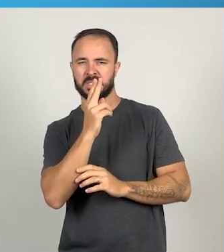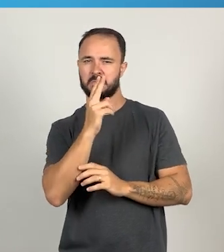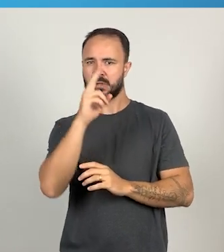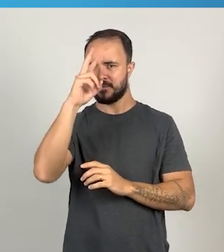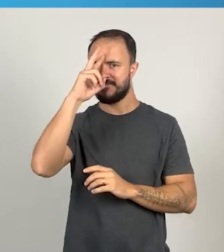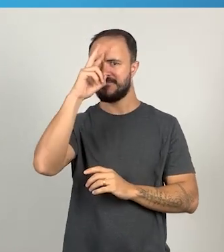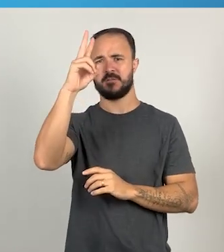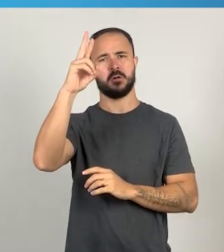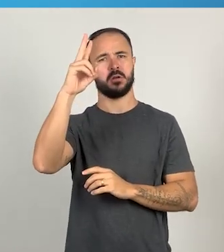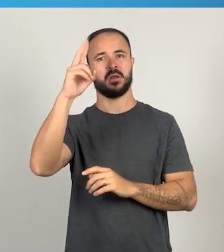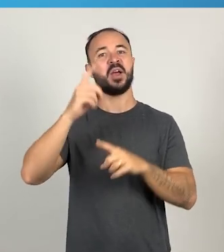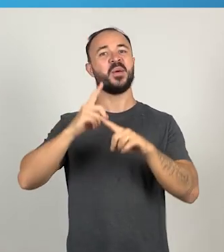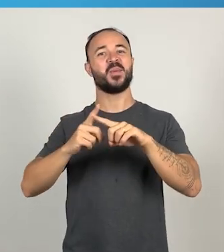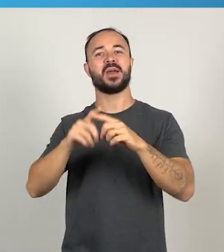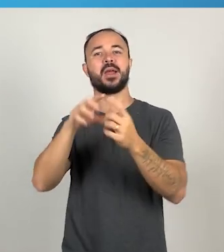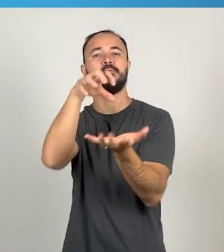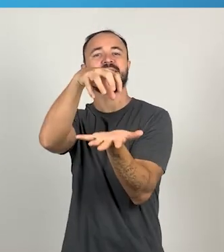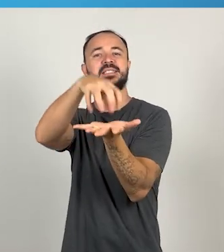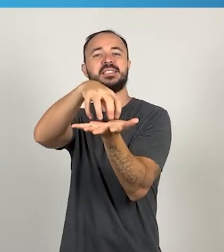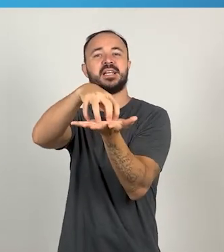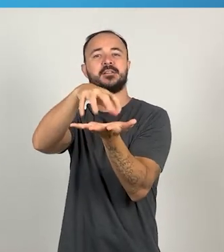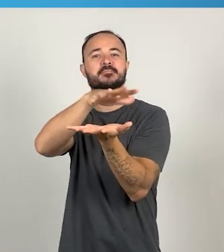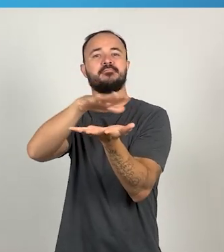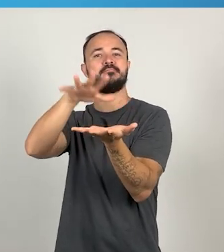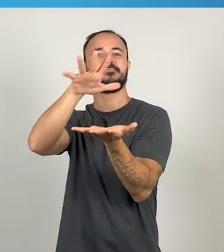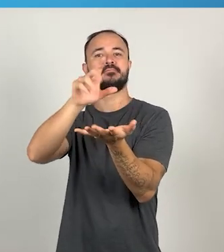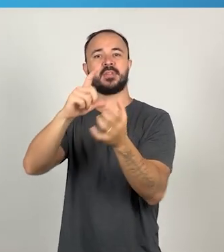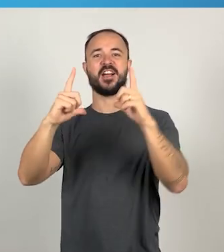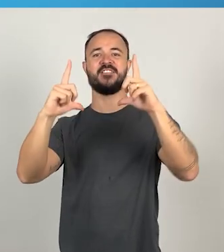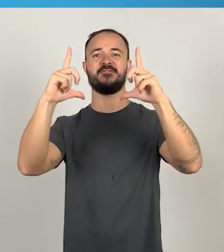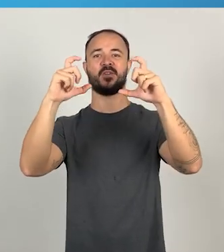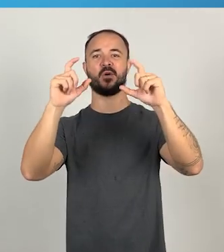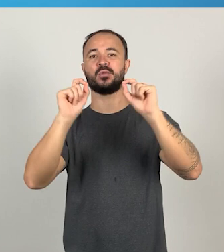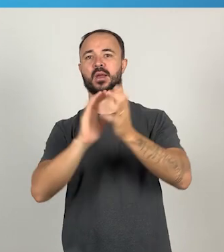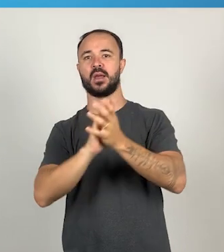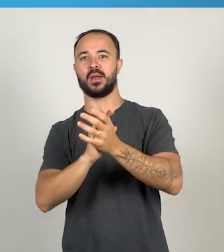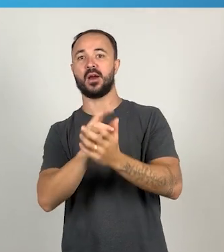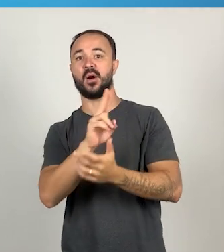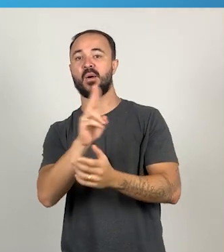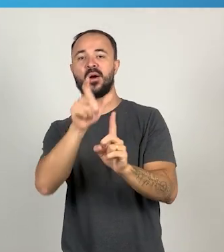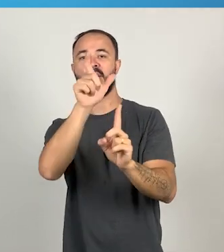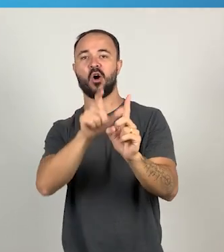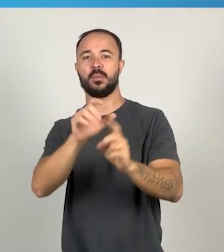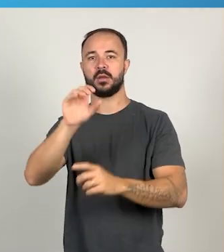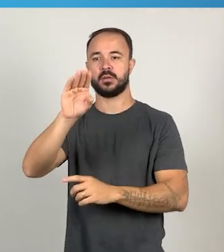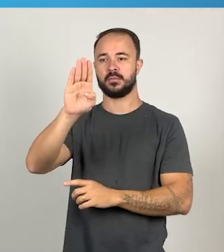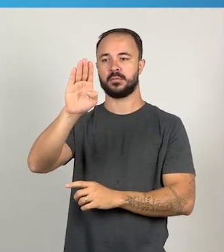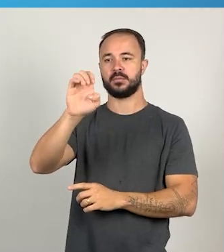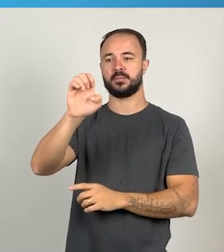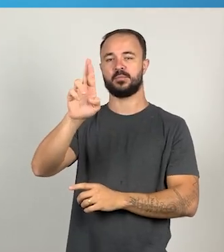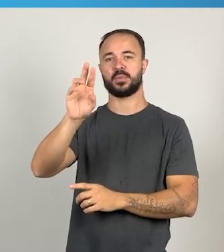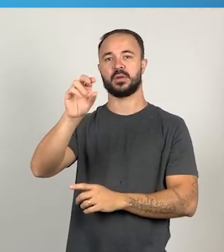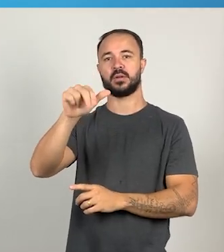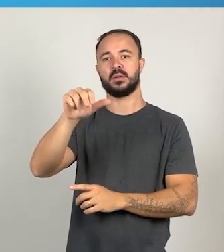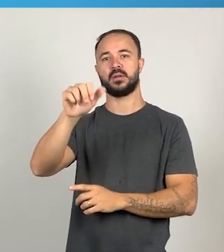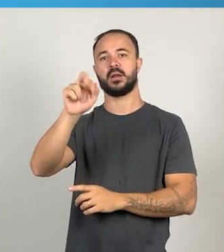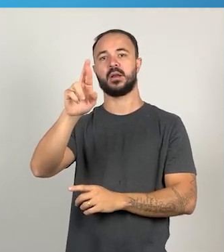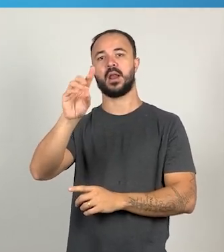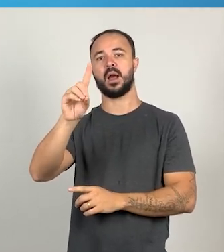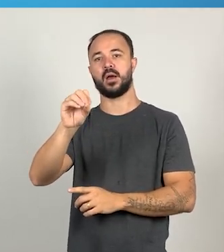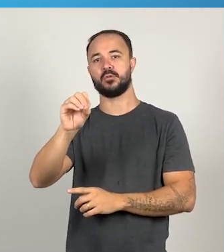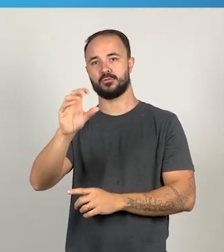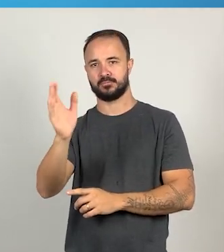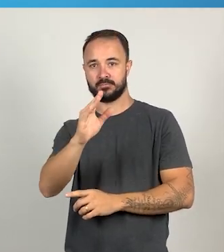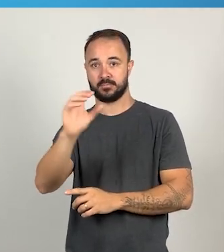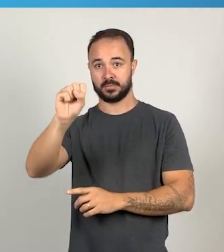ao centro dela está um senhor chamado Bernardo Sayão. Bernardo Sayão, ele é muito